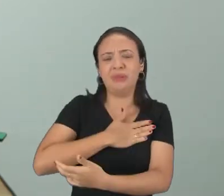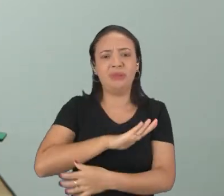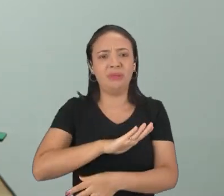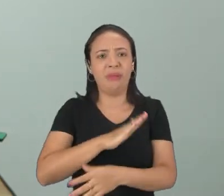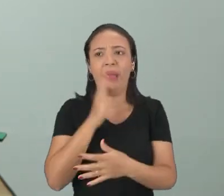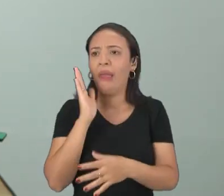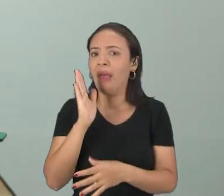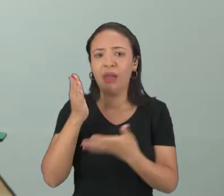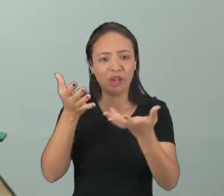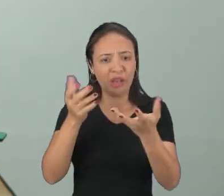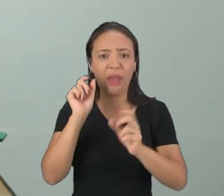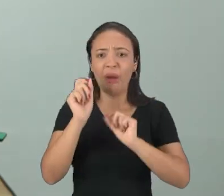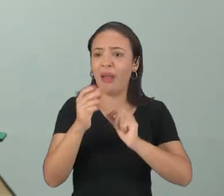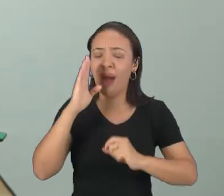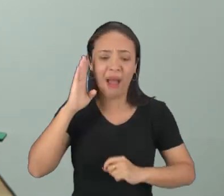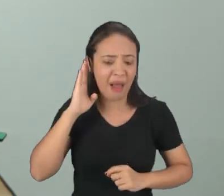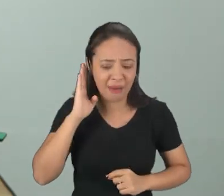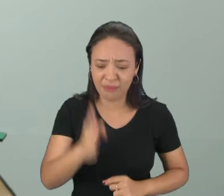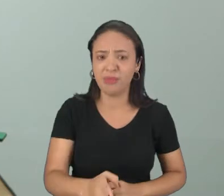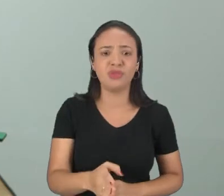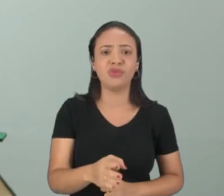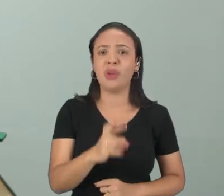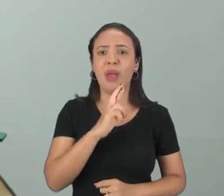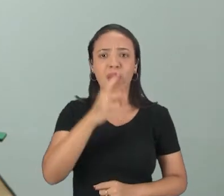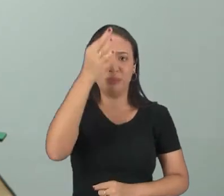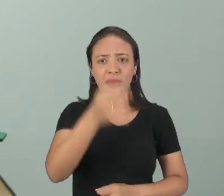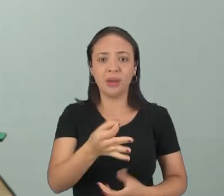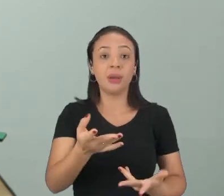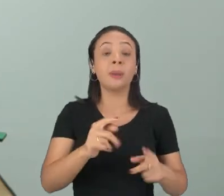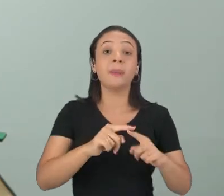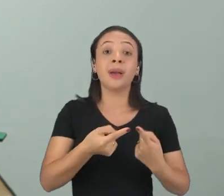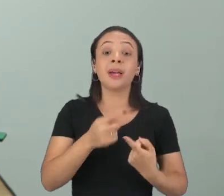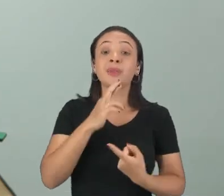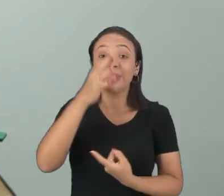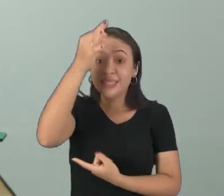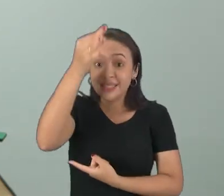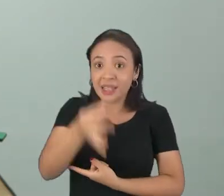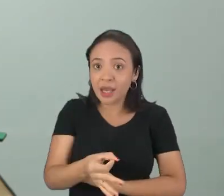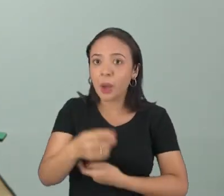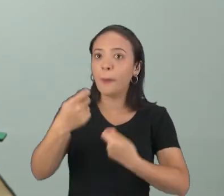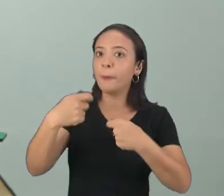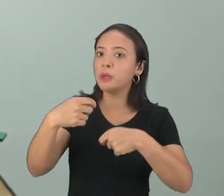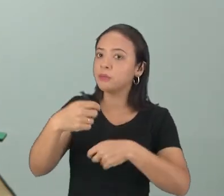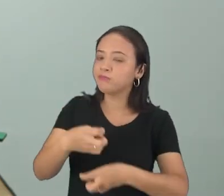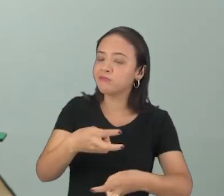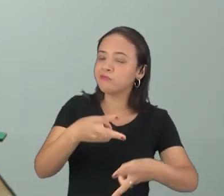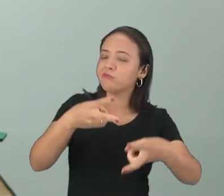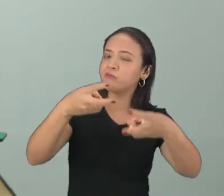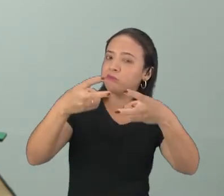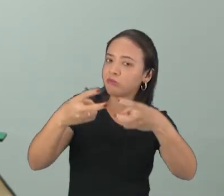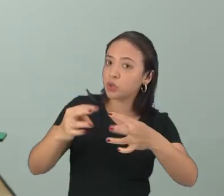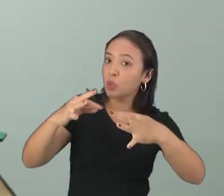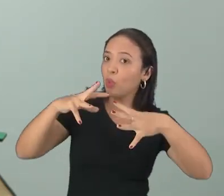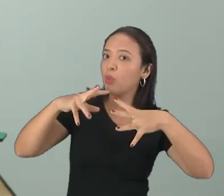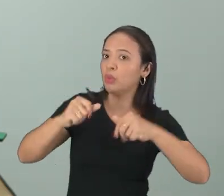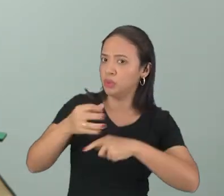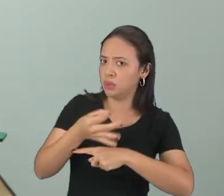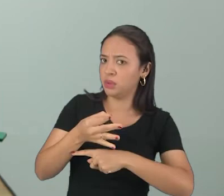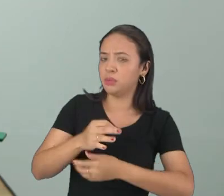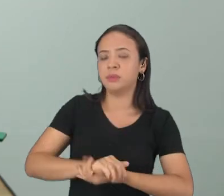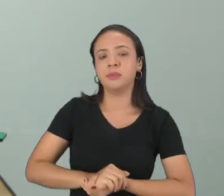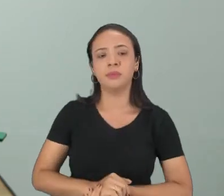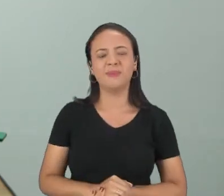a resposta. Mas para que eu possa responder corretamente, eu preciso analisar a situação,